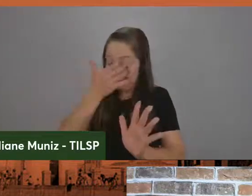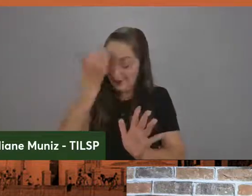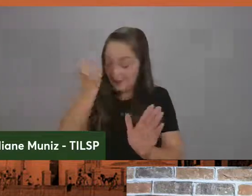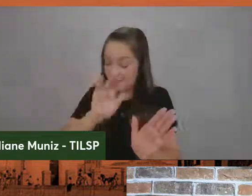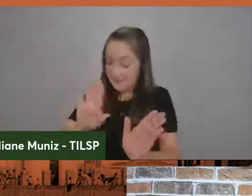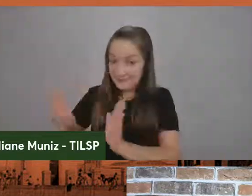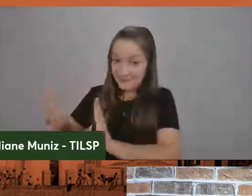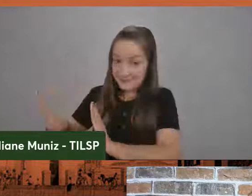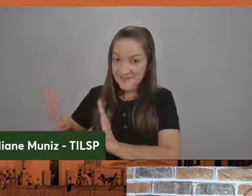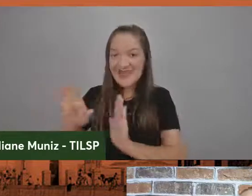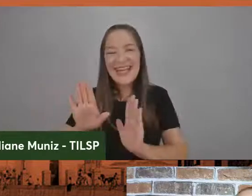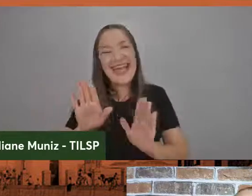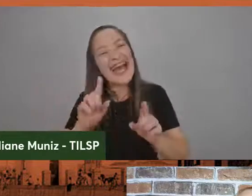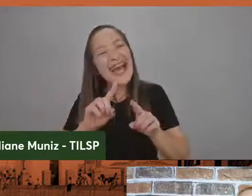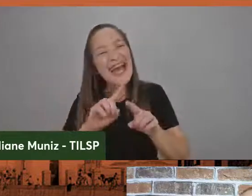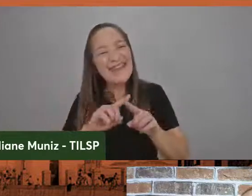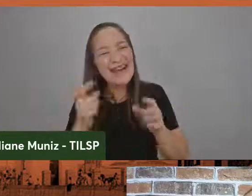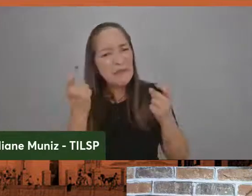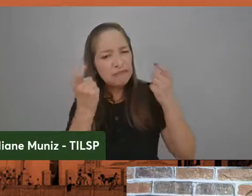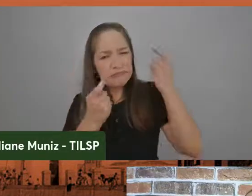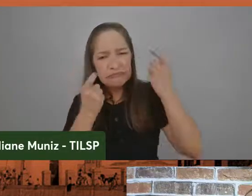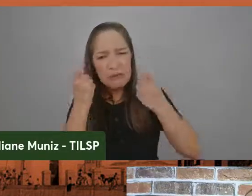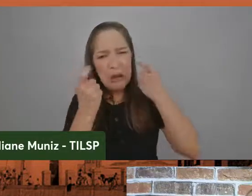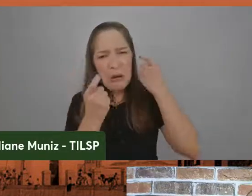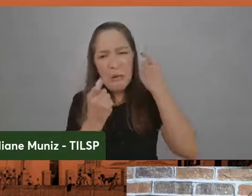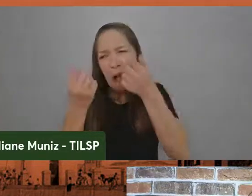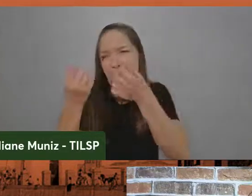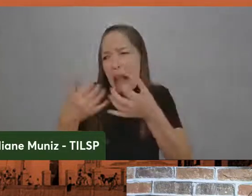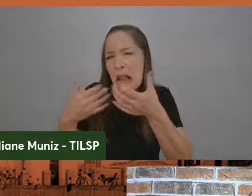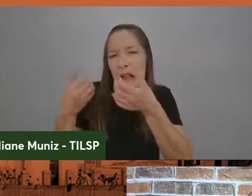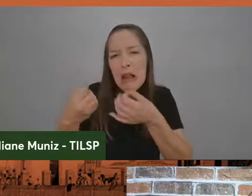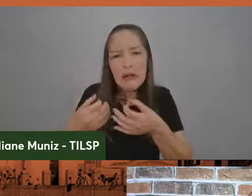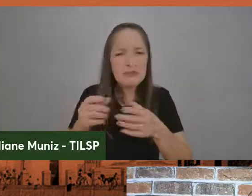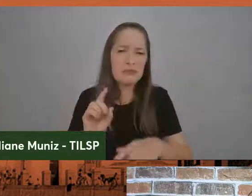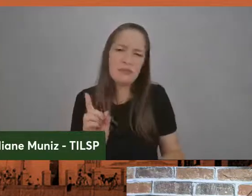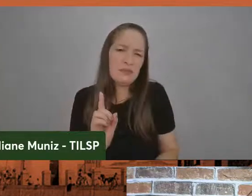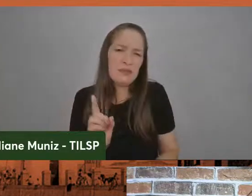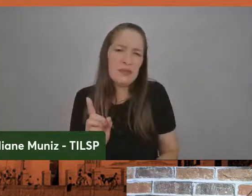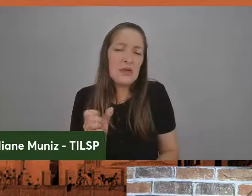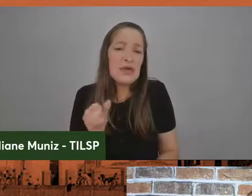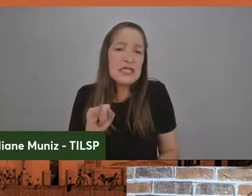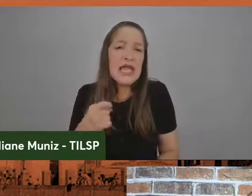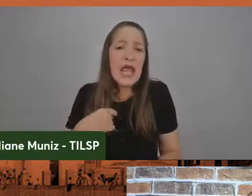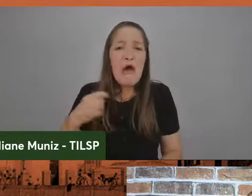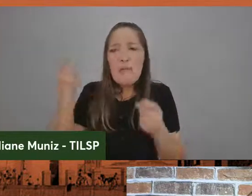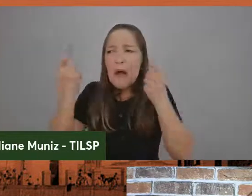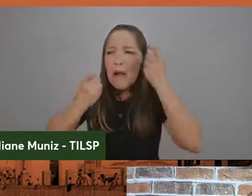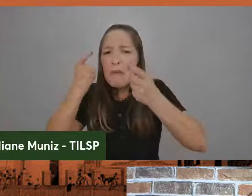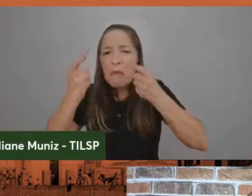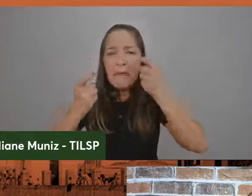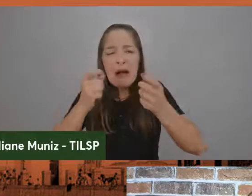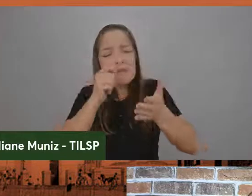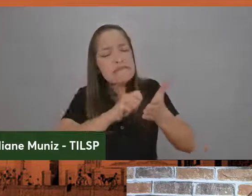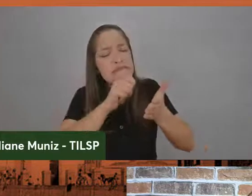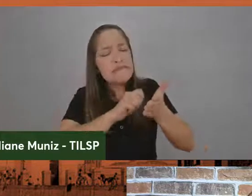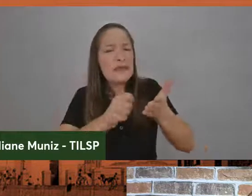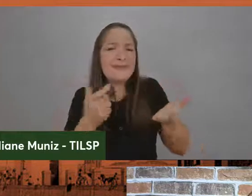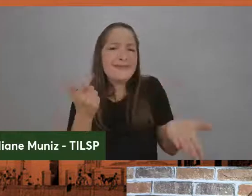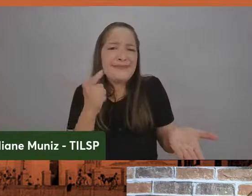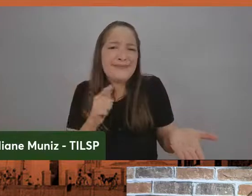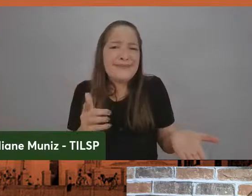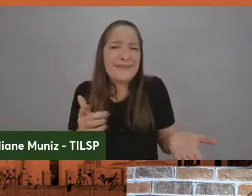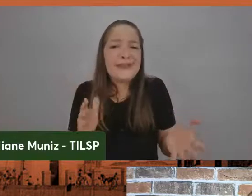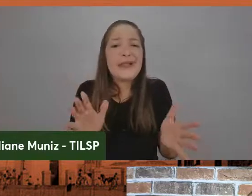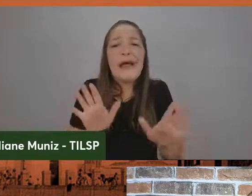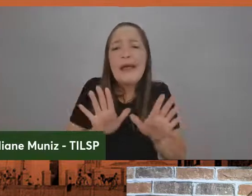É outro papo. Mas eu também não estava preocupado, senão eu não podia escrever o livro, né? Se eu tivesse todo, cercasse de